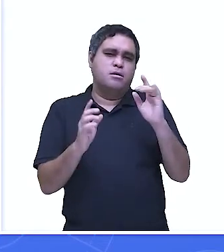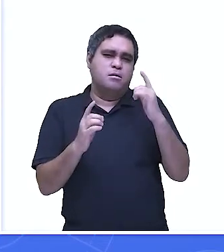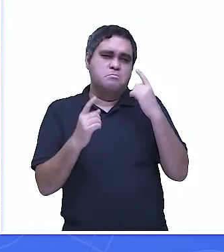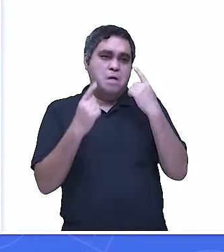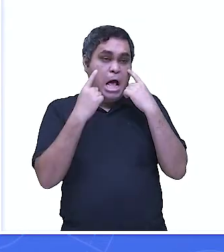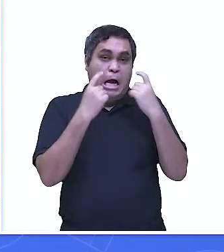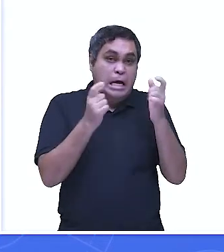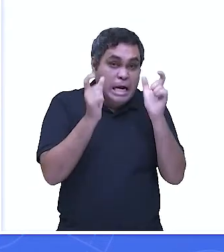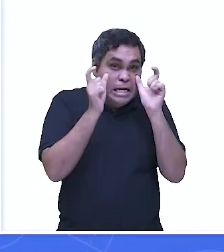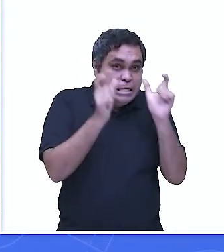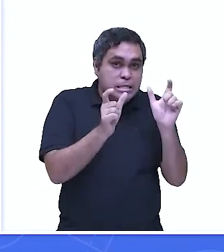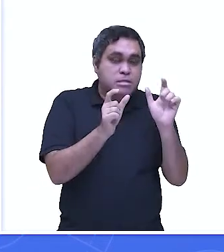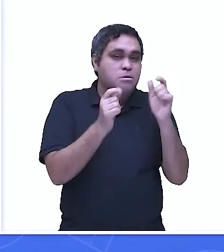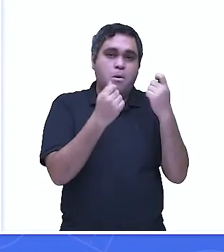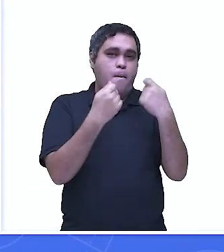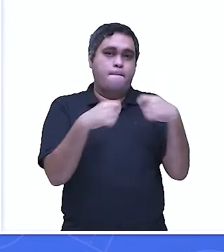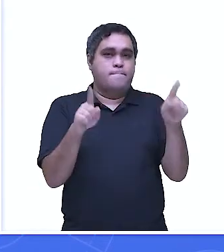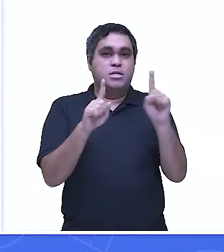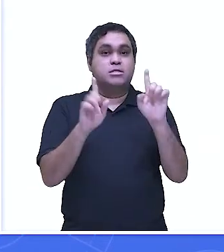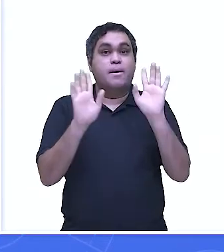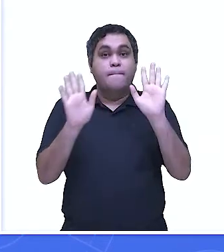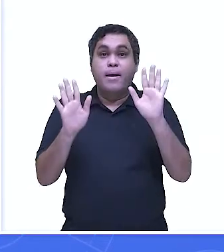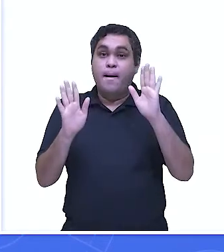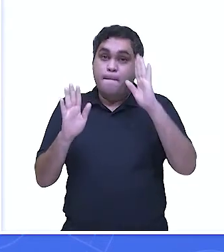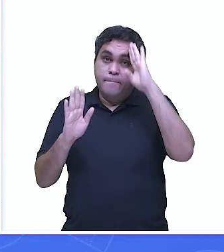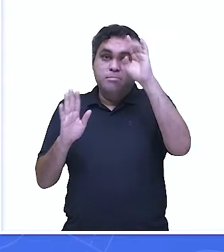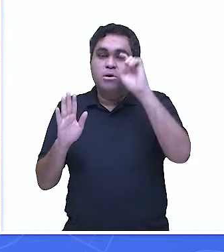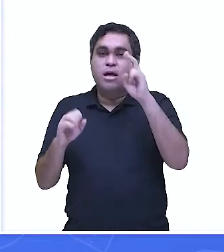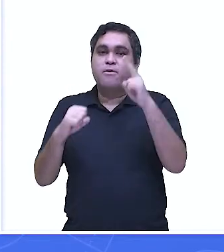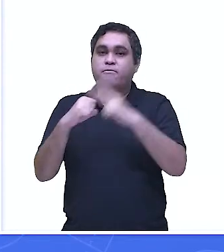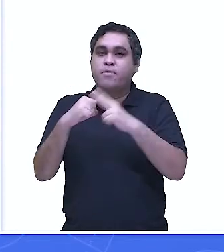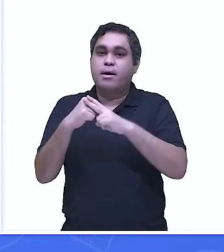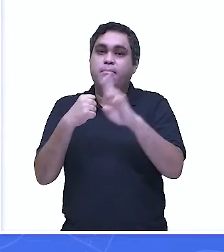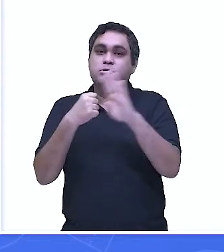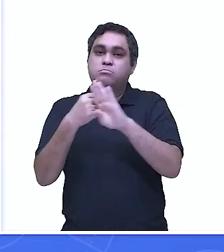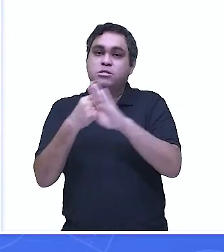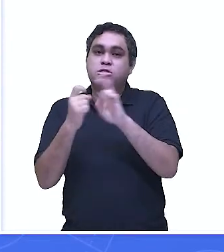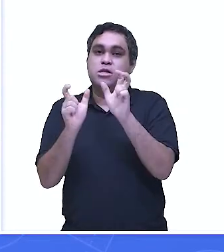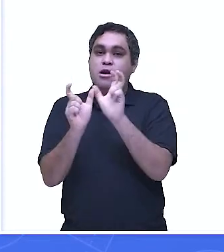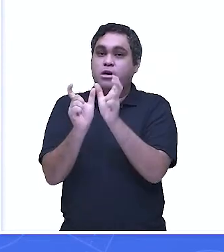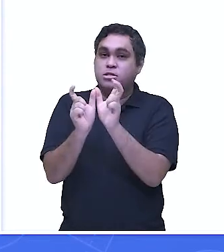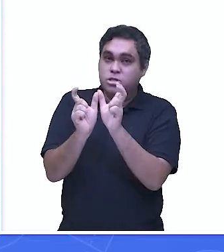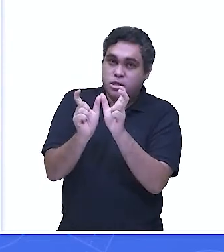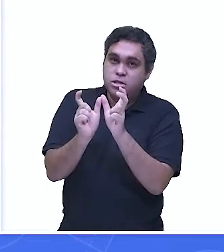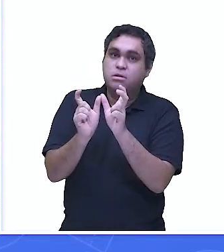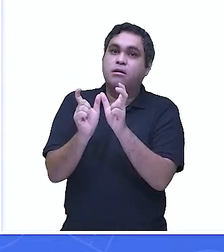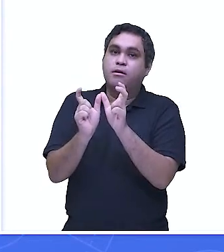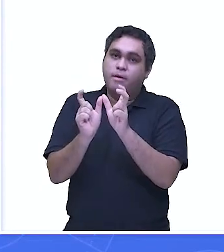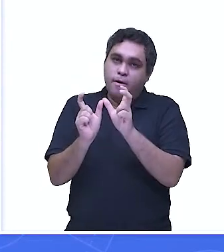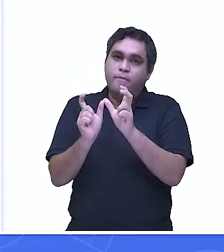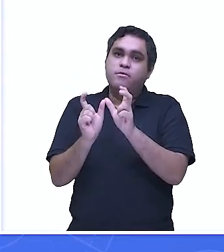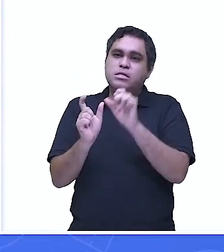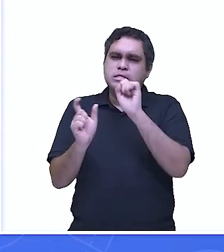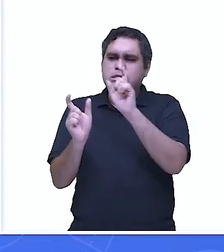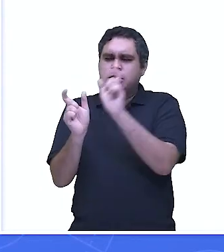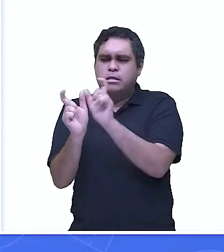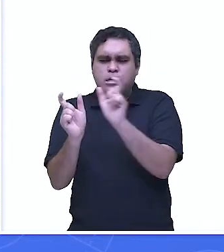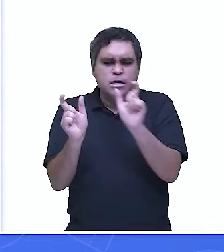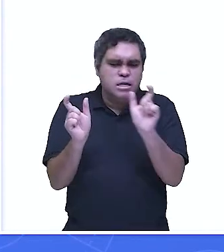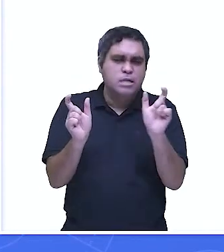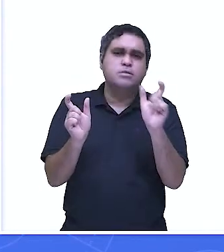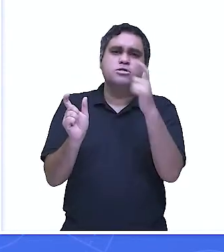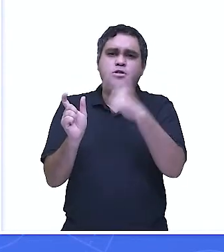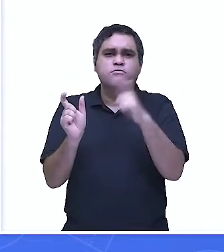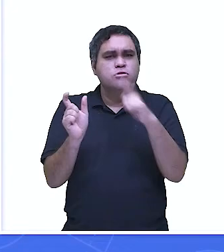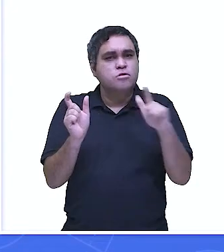são, tá bom? Prestem atenção nos substantivos, nos verbos, nos adjetivos, se tiverem bem repetidos, então